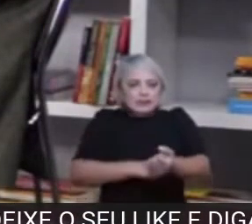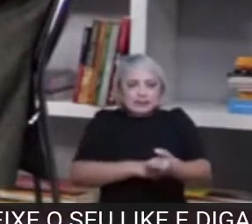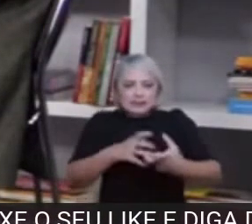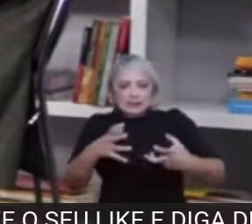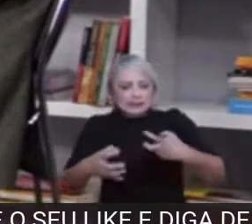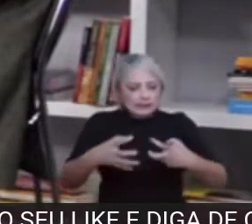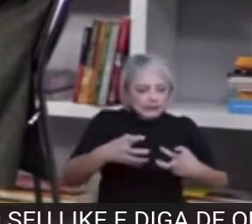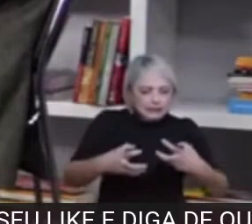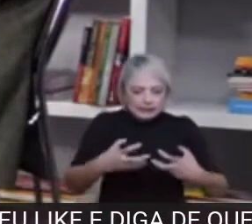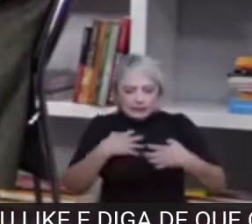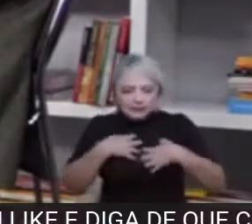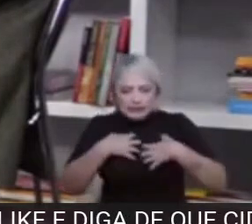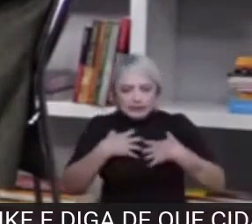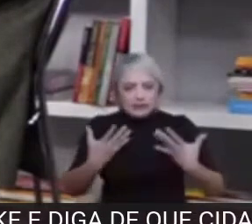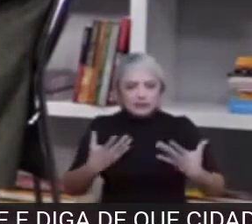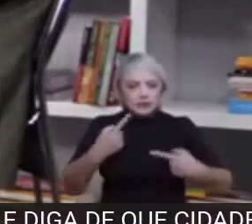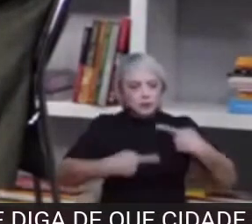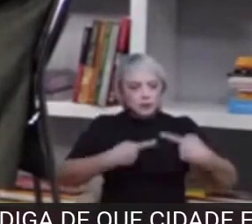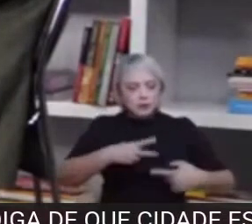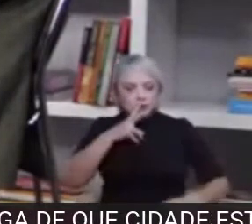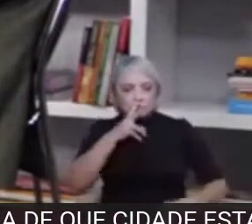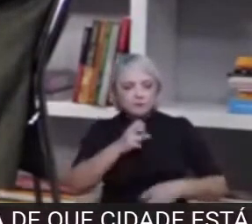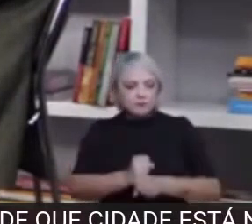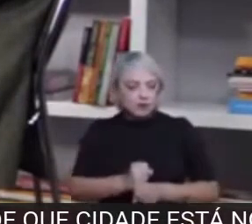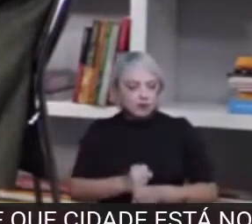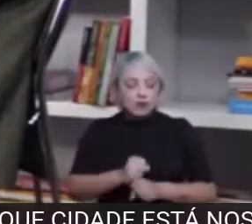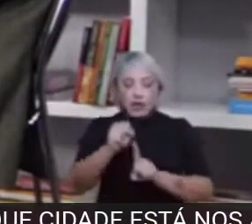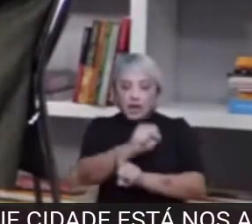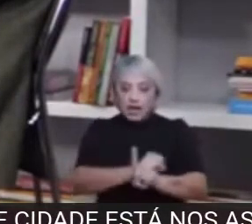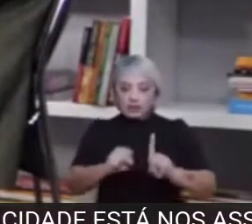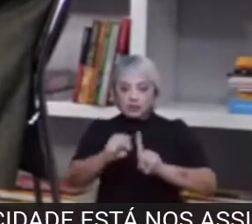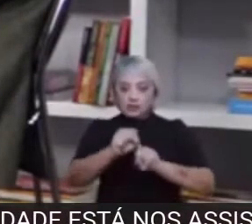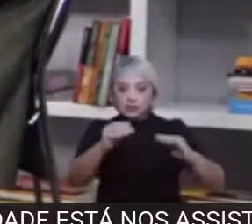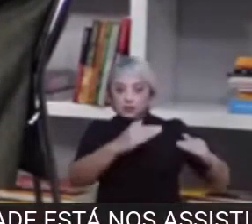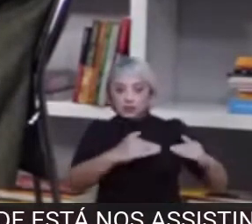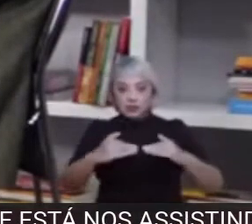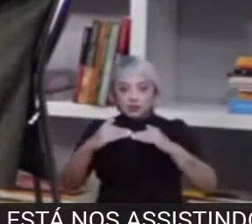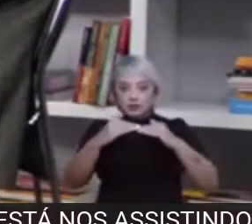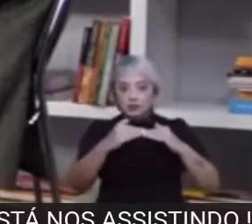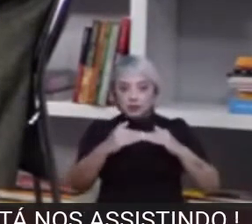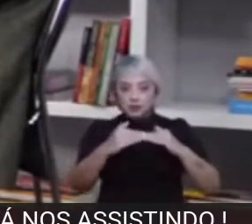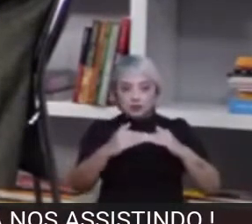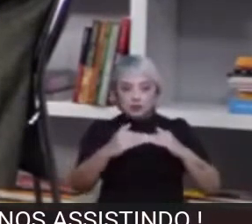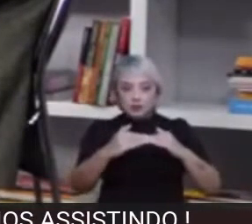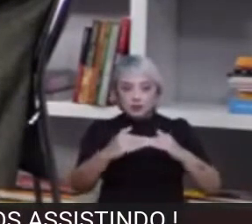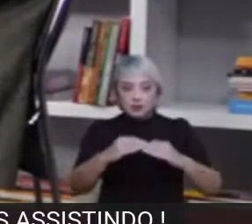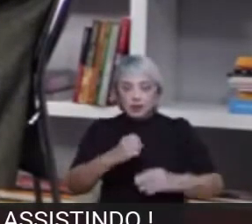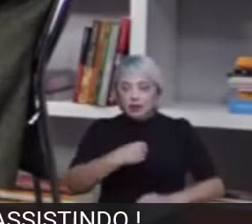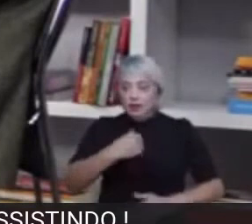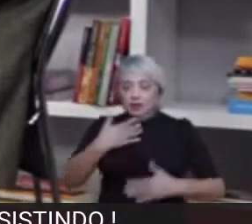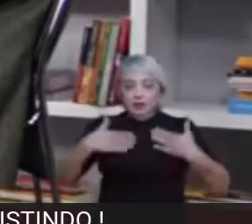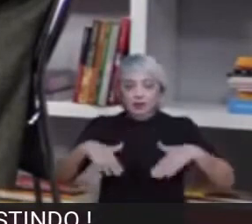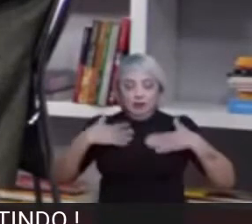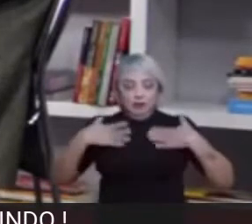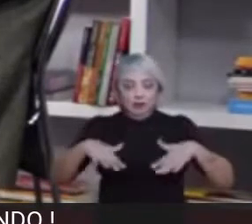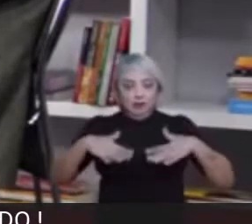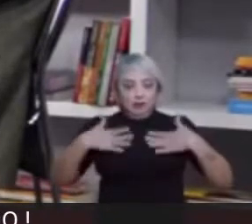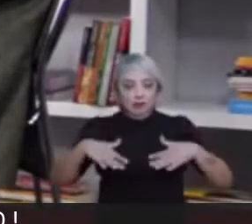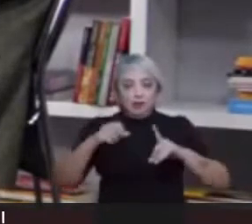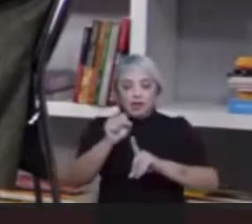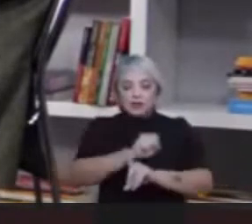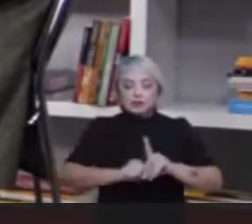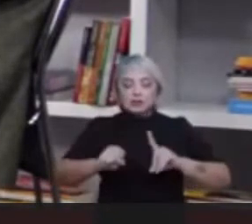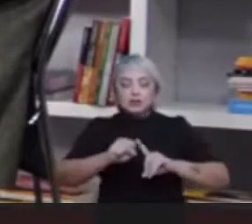forte. Sabe? Muito forte. A sociedade democrática estava assustada. A sociedade democrática não